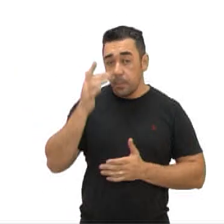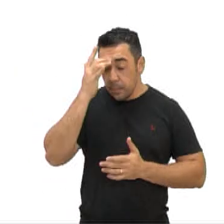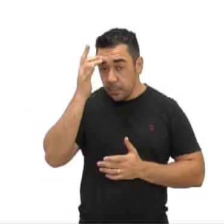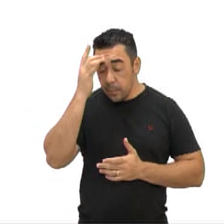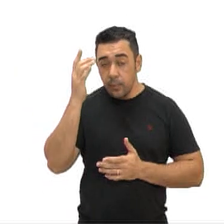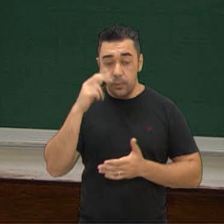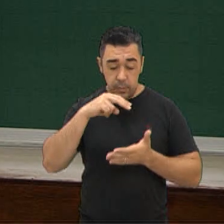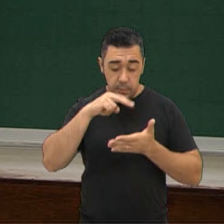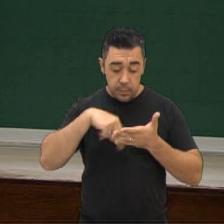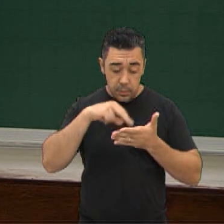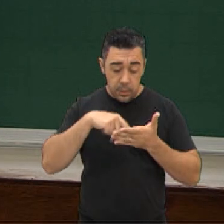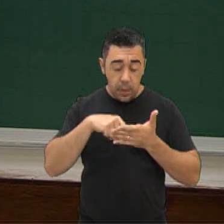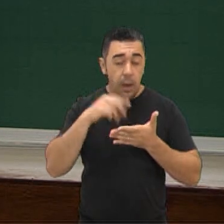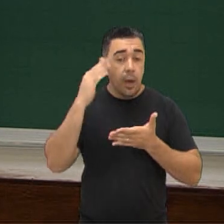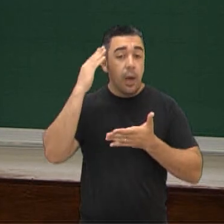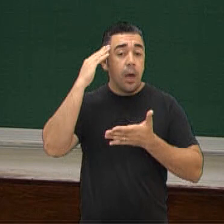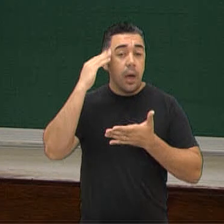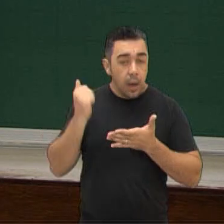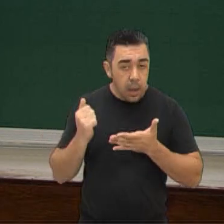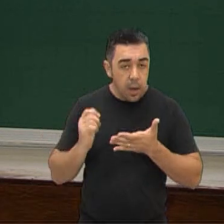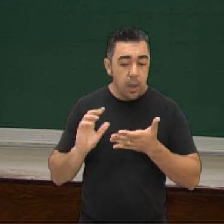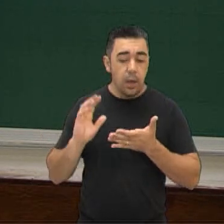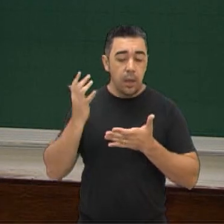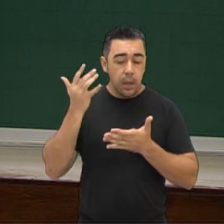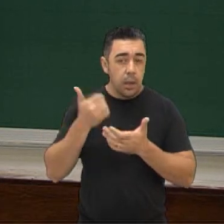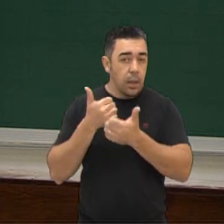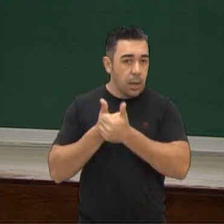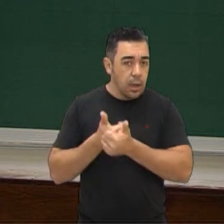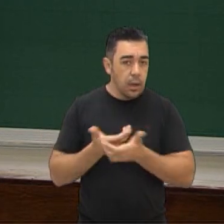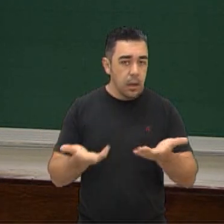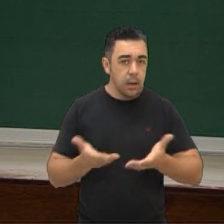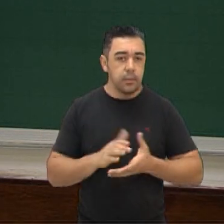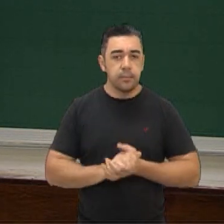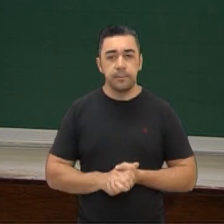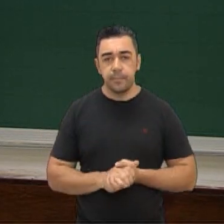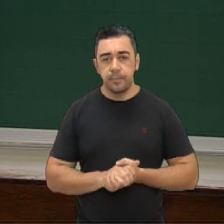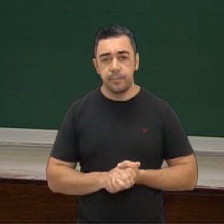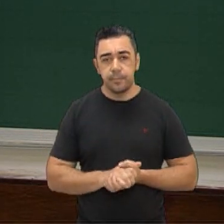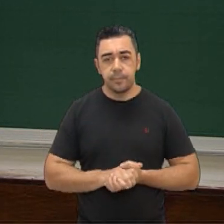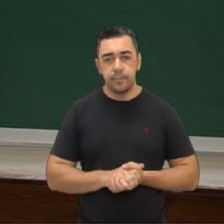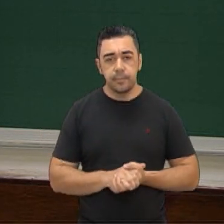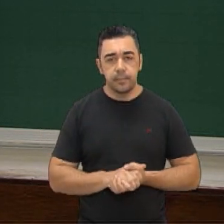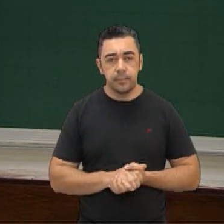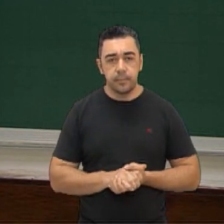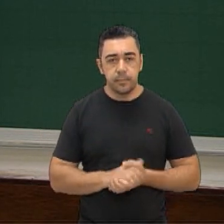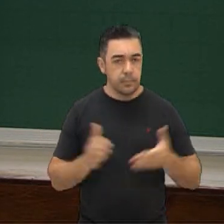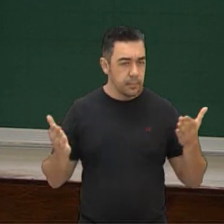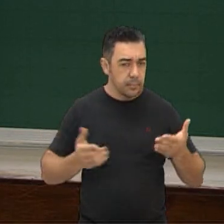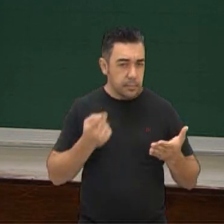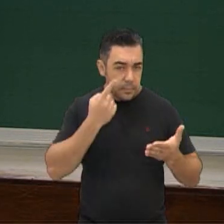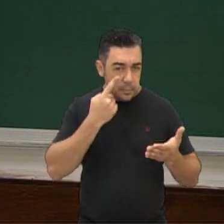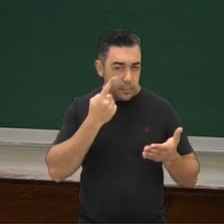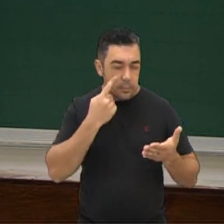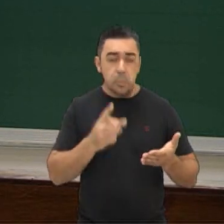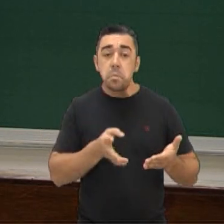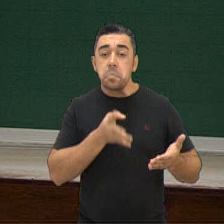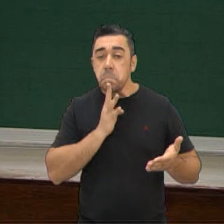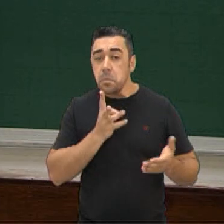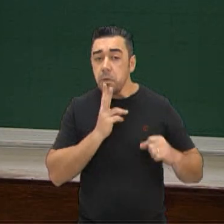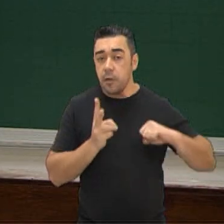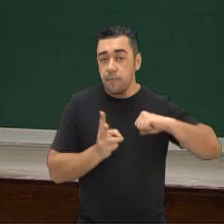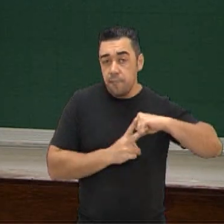al lector al acontecimiento. Bien? Agora, vamos ver alguns verbos que